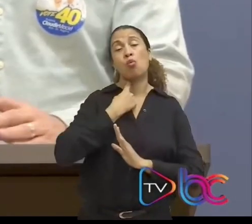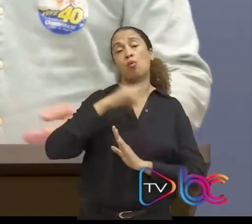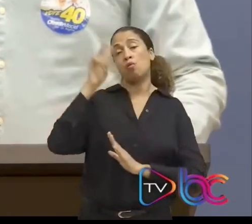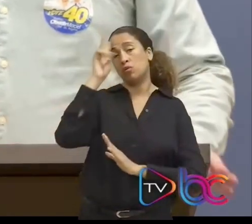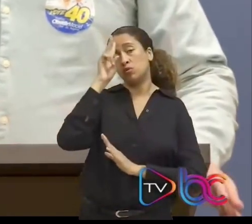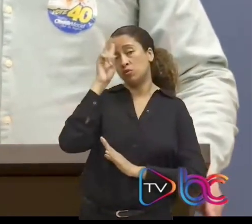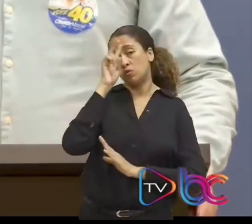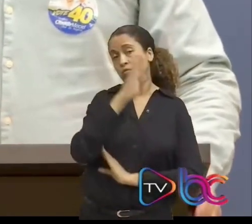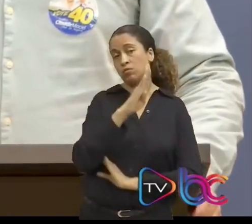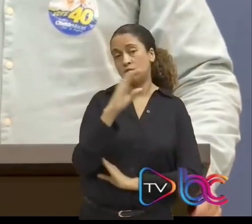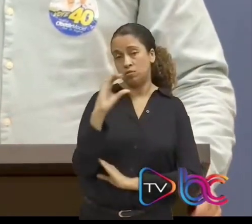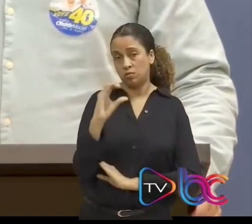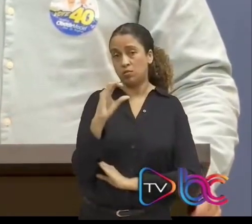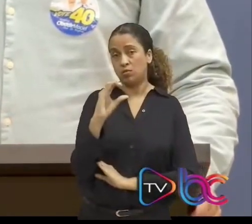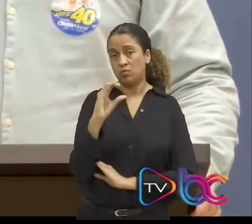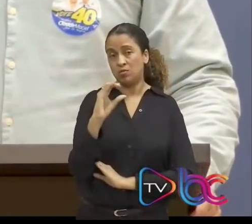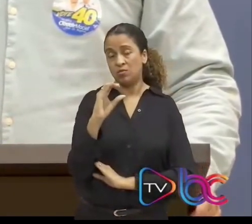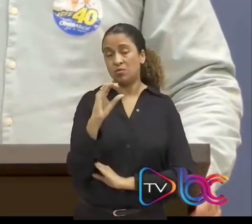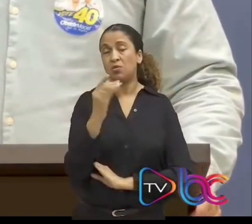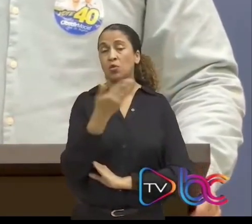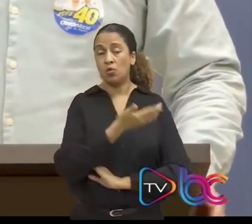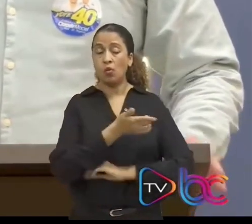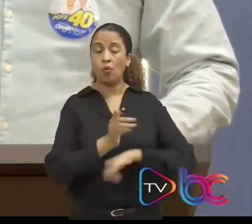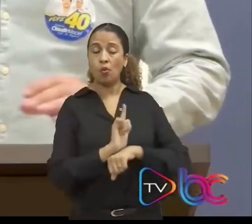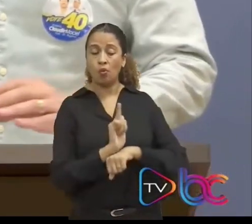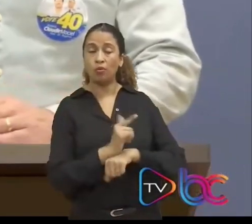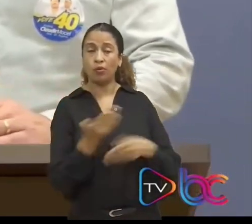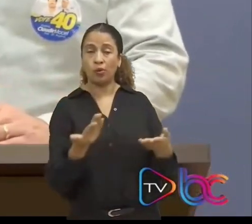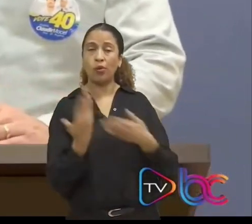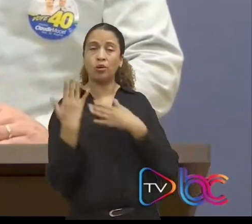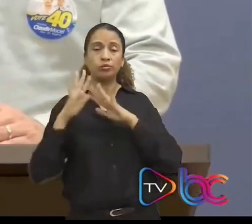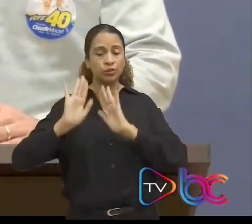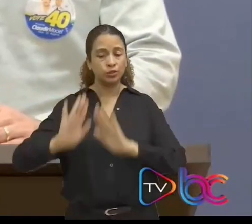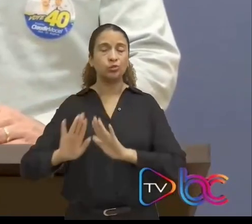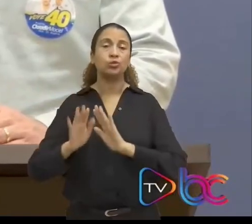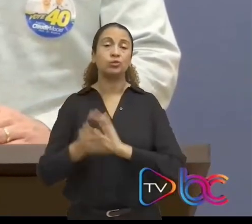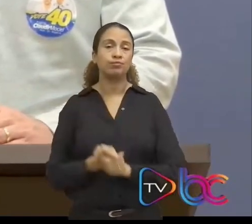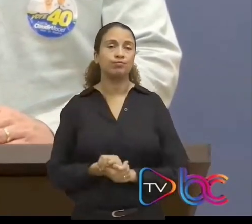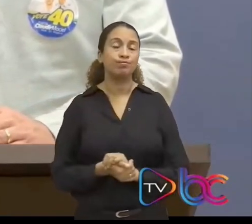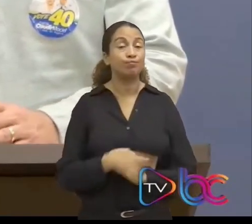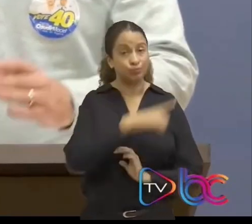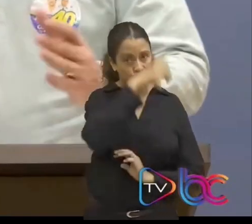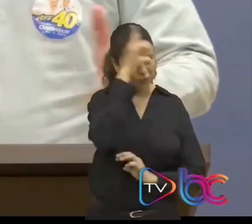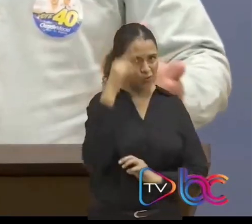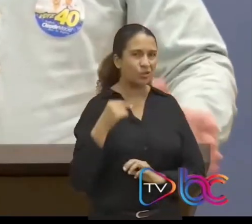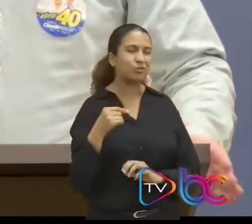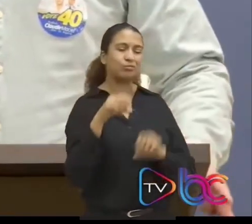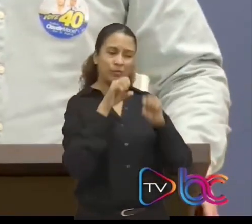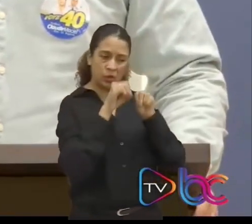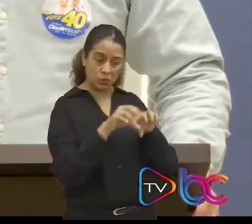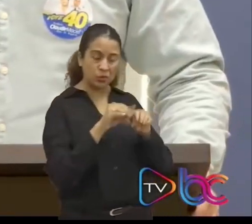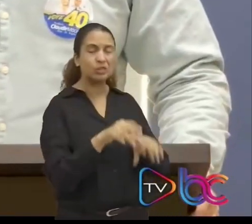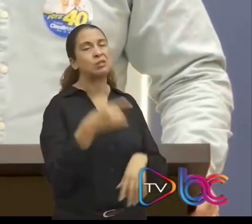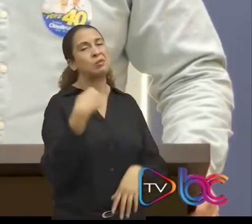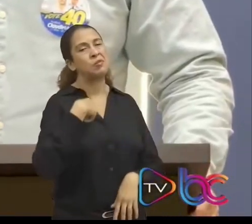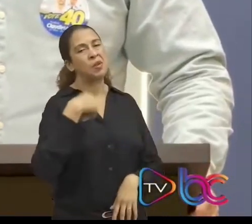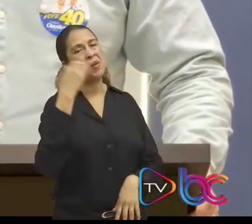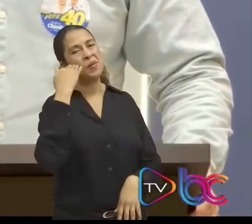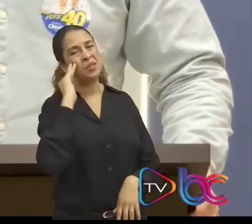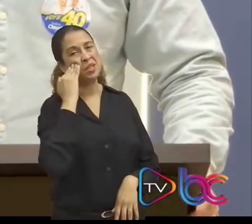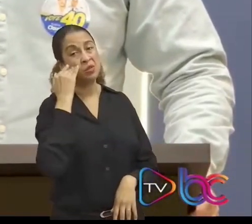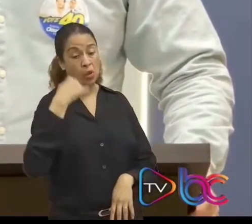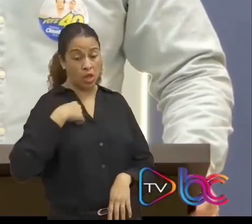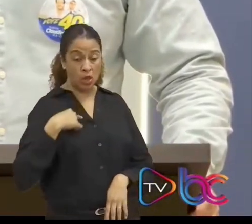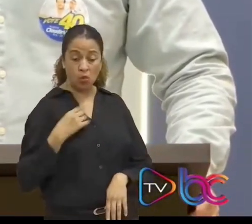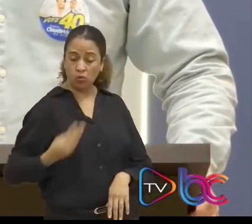atual administração está deixando para Balneário Camboriú? Candidata Juliana, via educação pública eu entendo. Sou originário da educação pública,